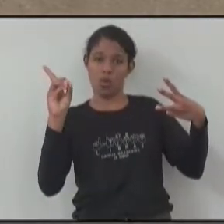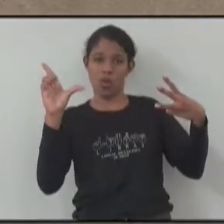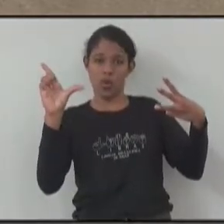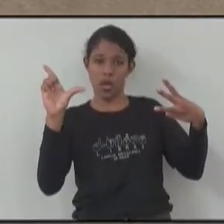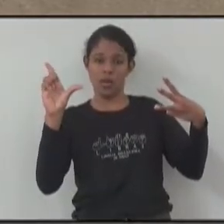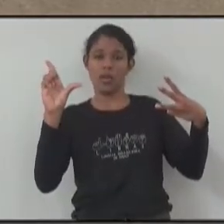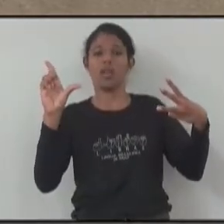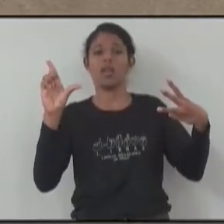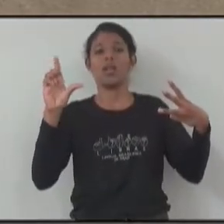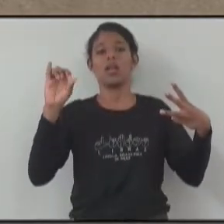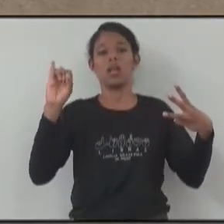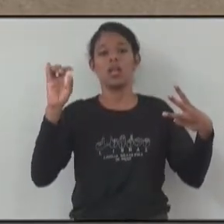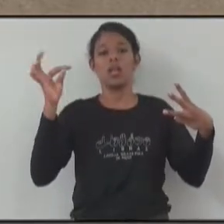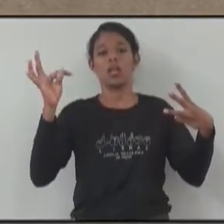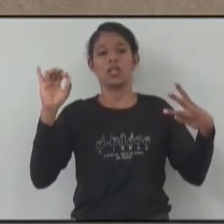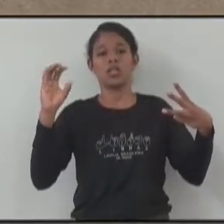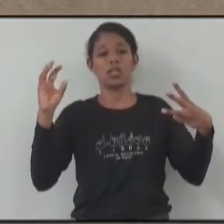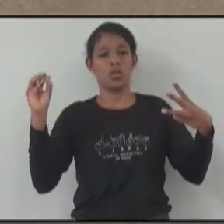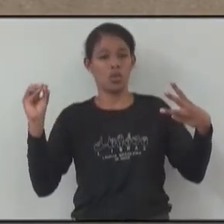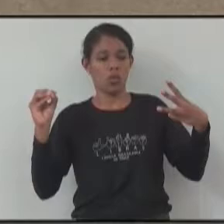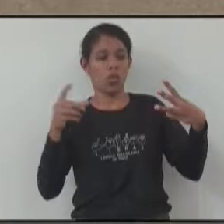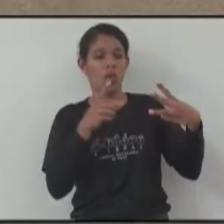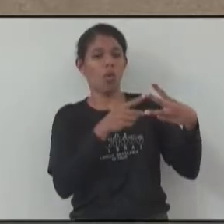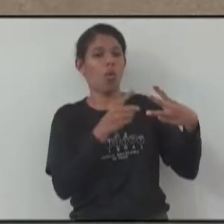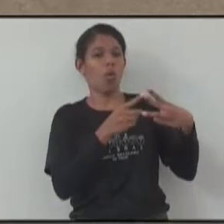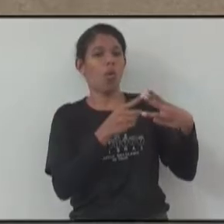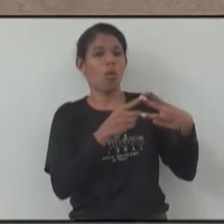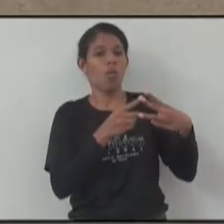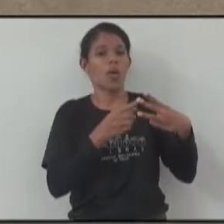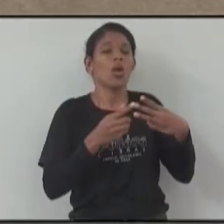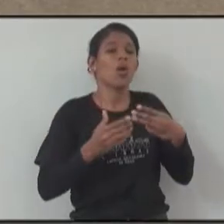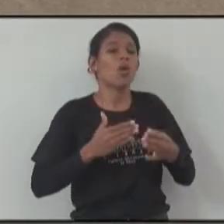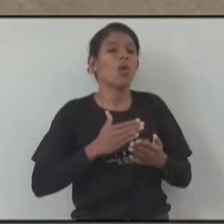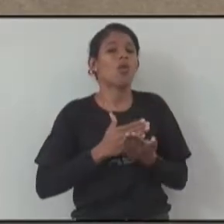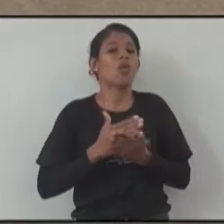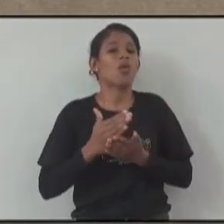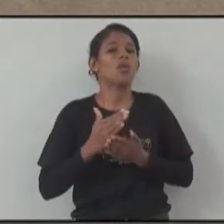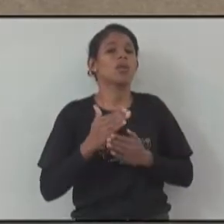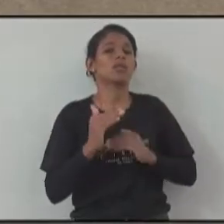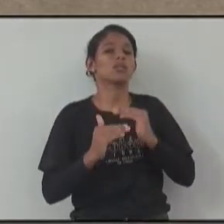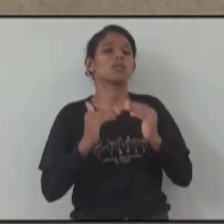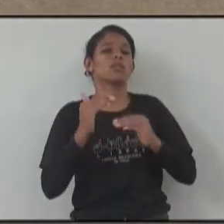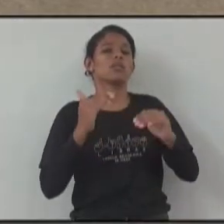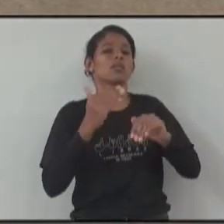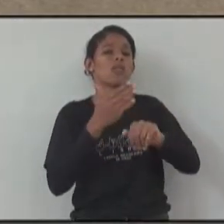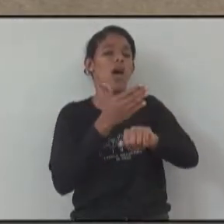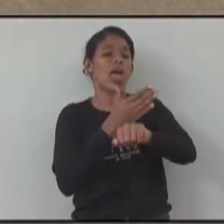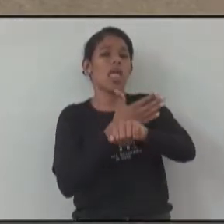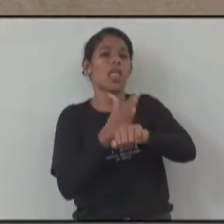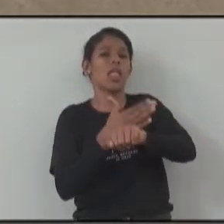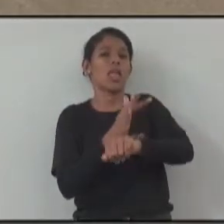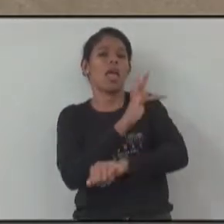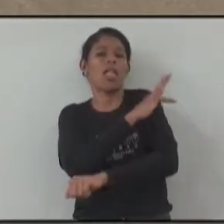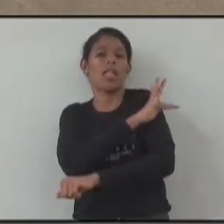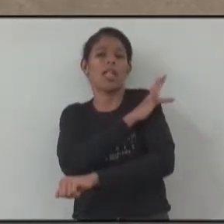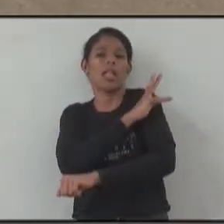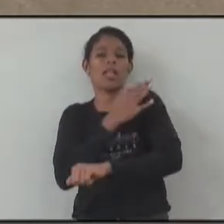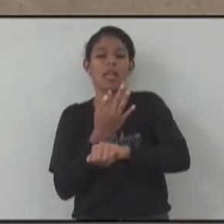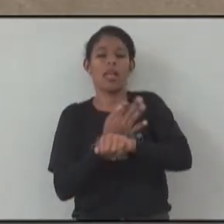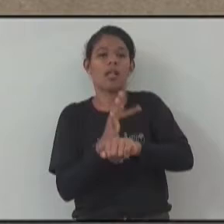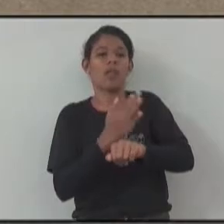a ter técnicas mais apuradas, como agricultura, domesticação de animais e também